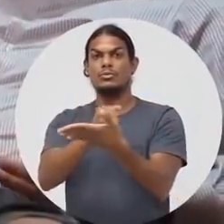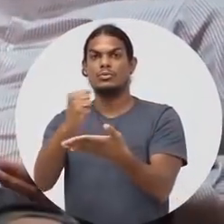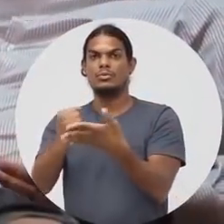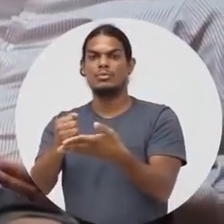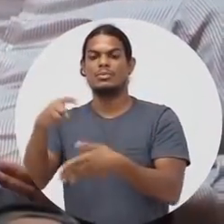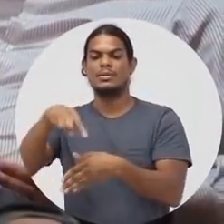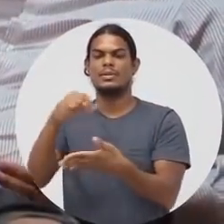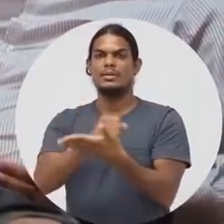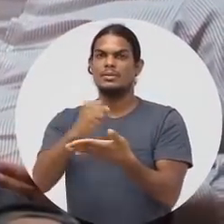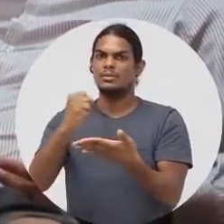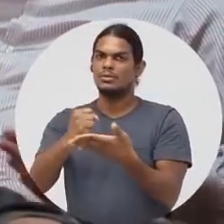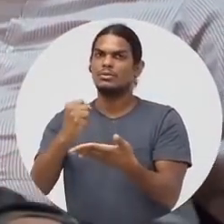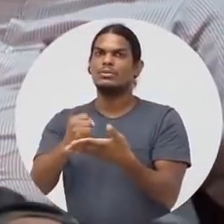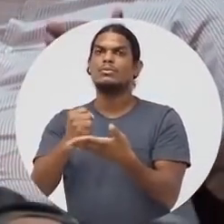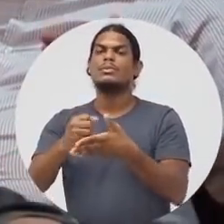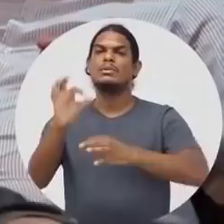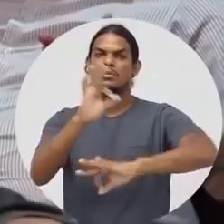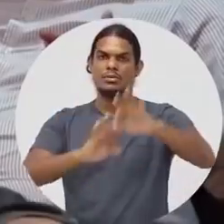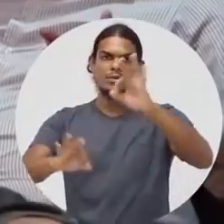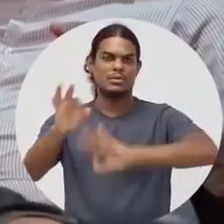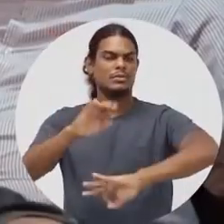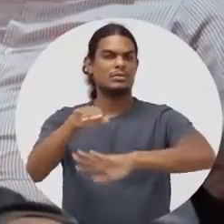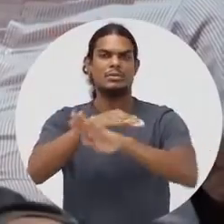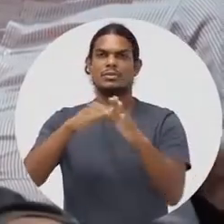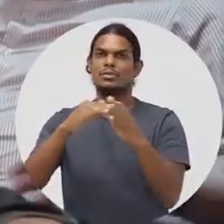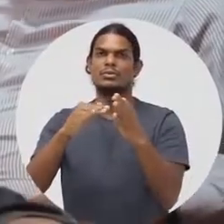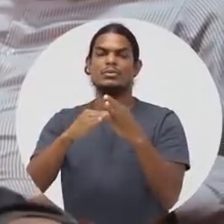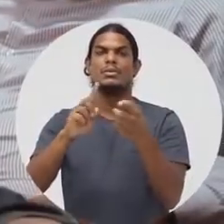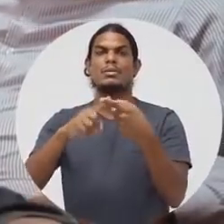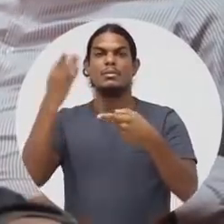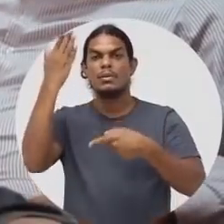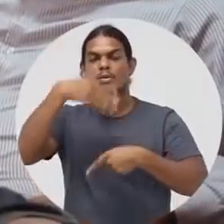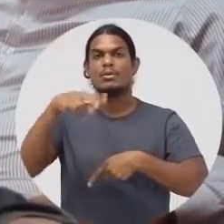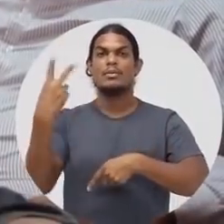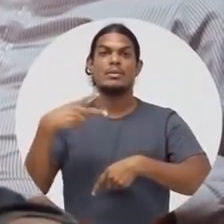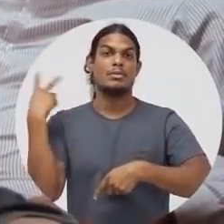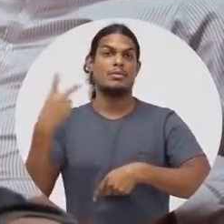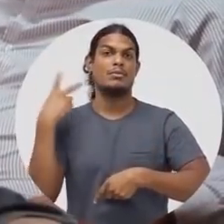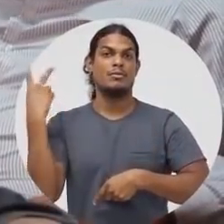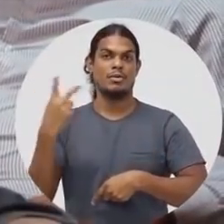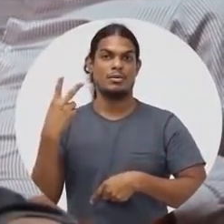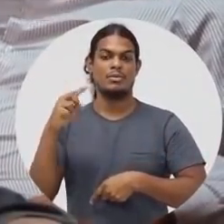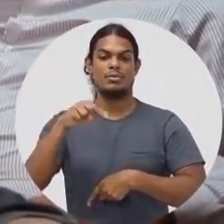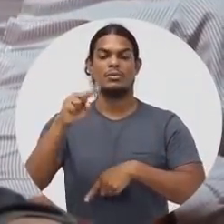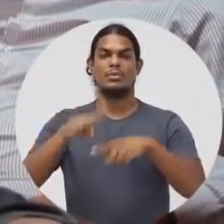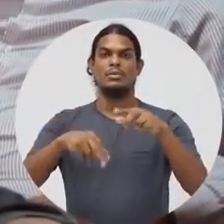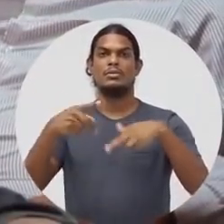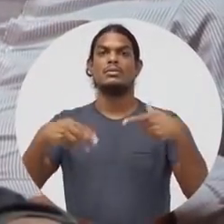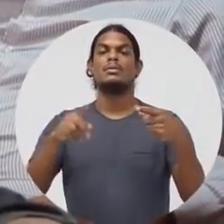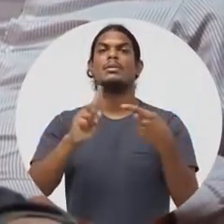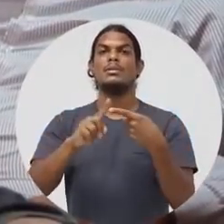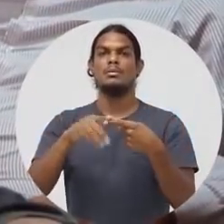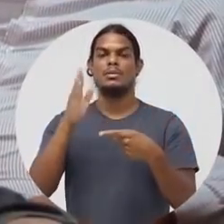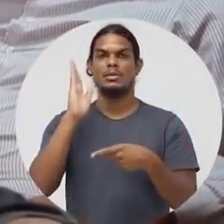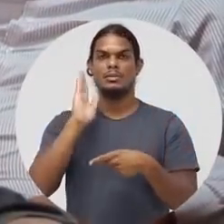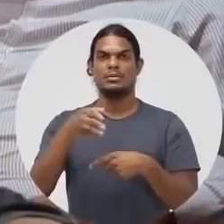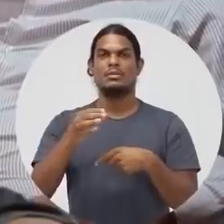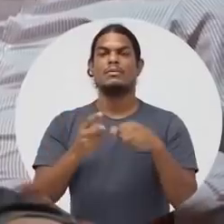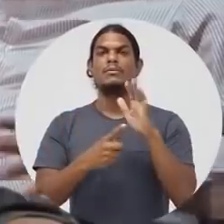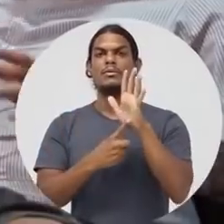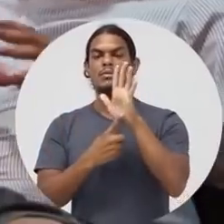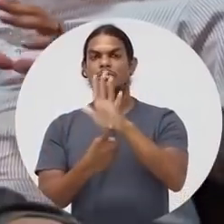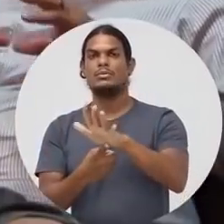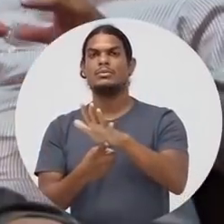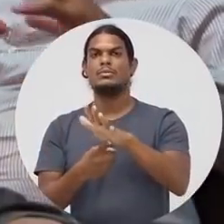fechar todo o meu processo de exportação e também provar que o valor financeiro, tá? O valor cambial foi transitado nesse